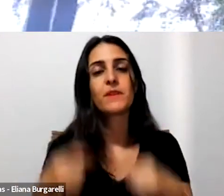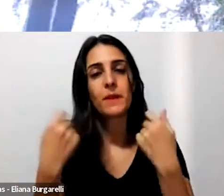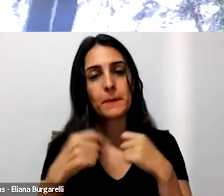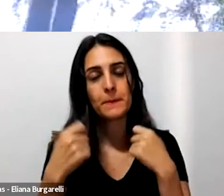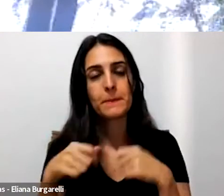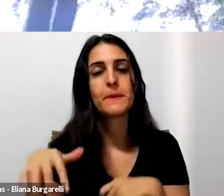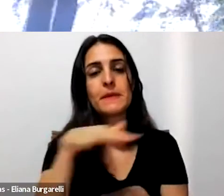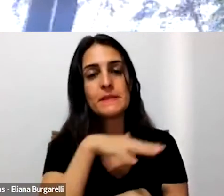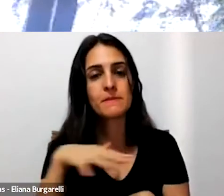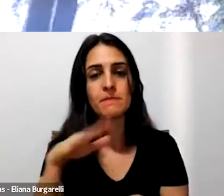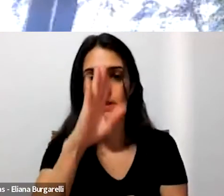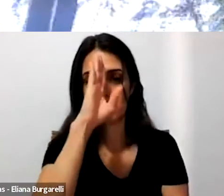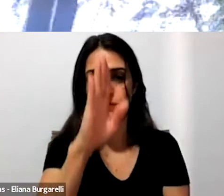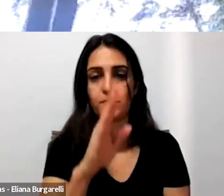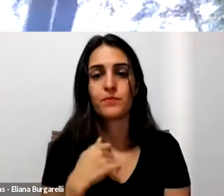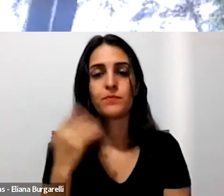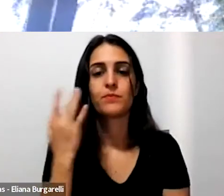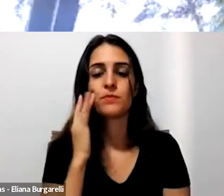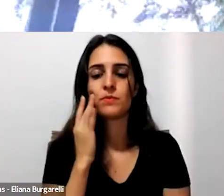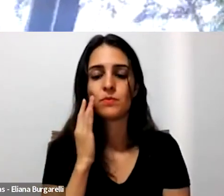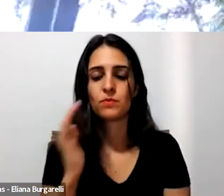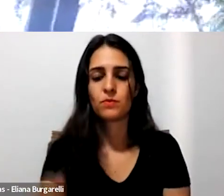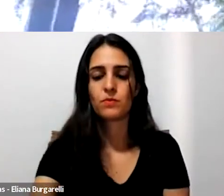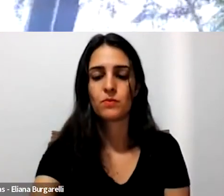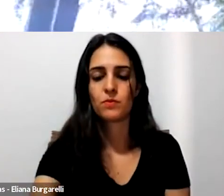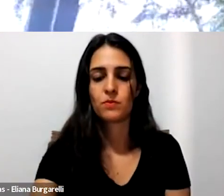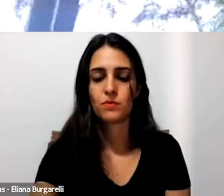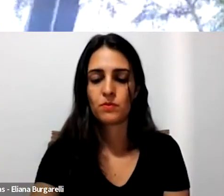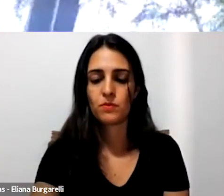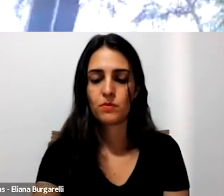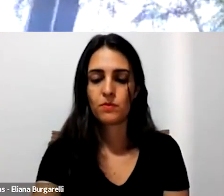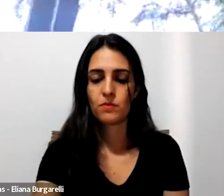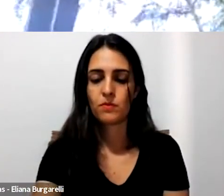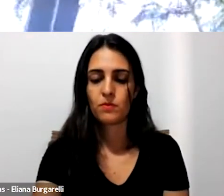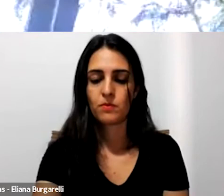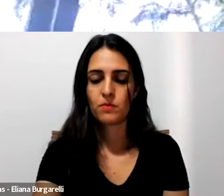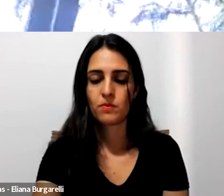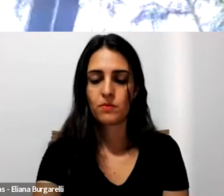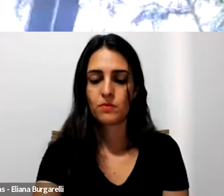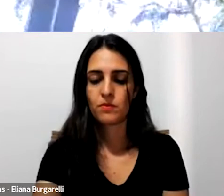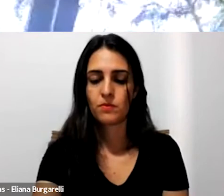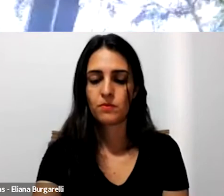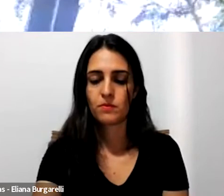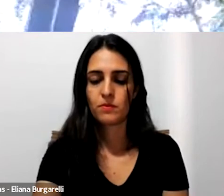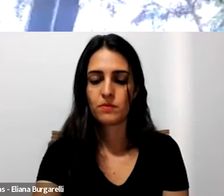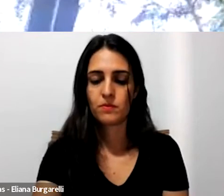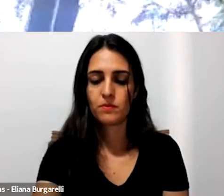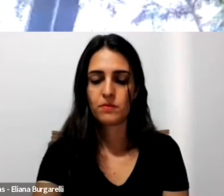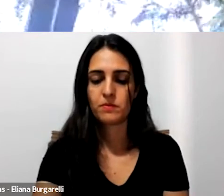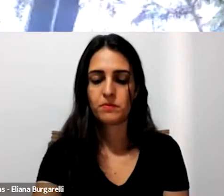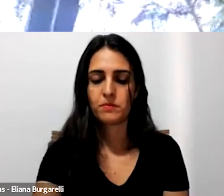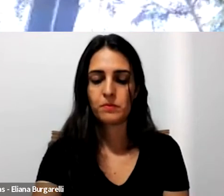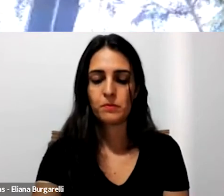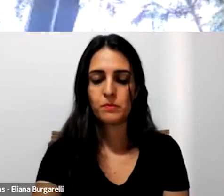de governança, que talvez a Isabela possa falar mais, o protocolo de Letícia, o Tratado da